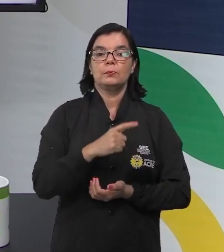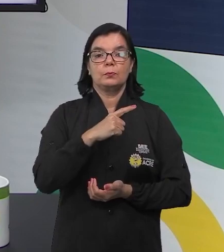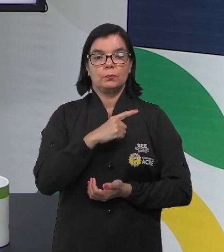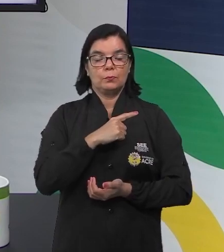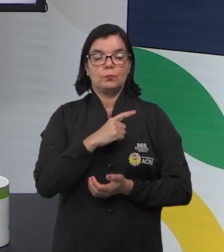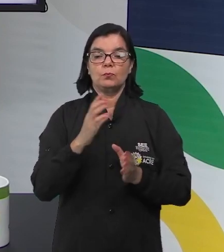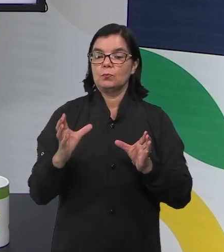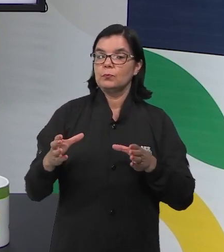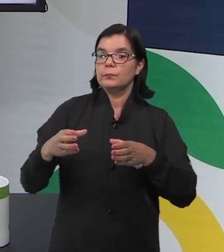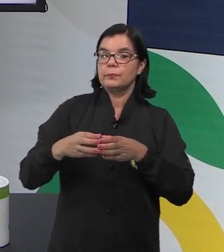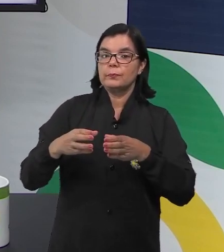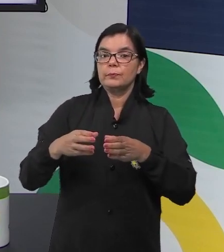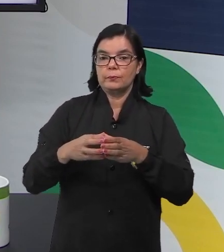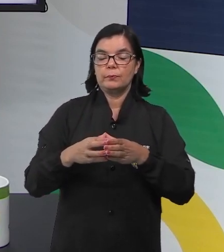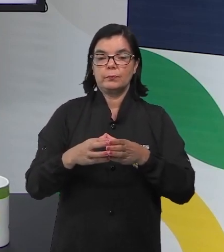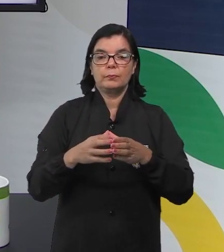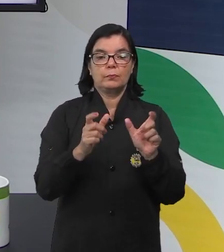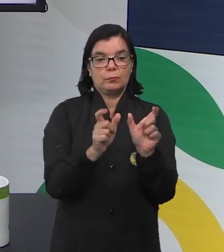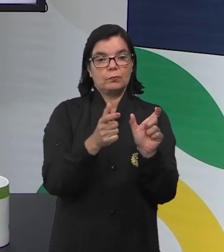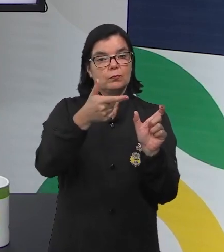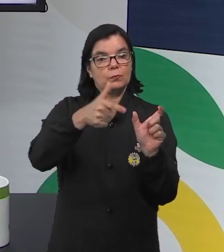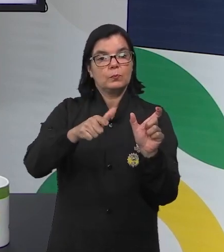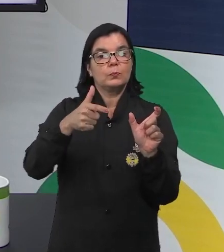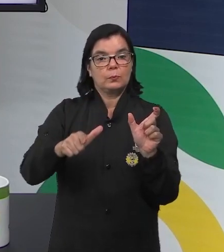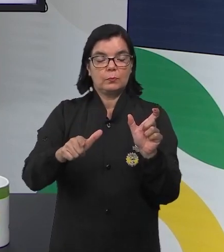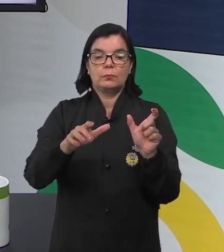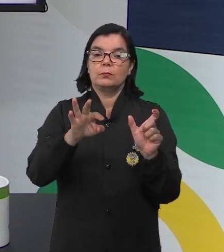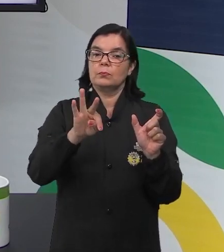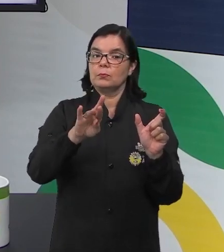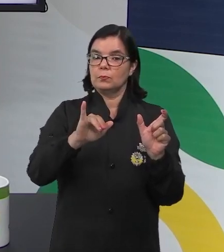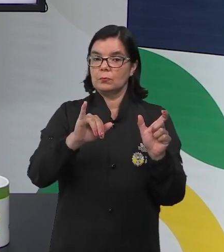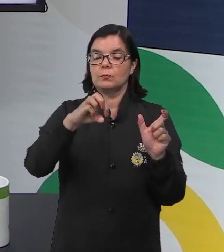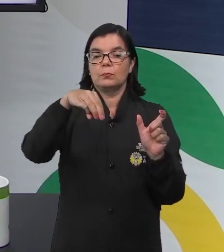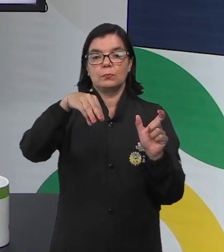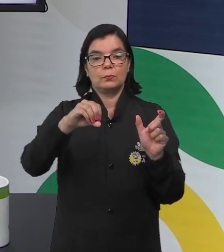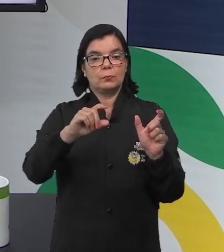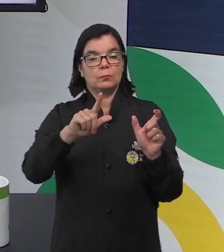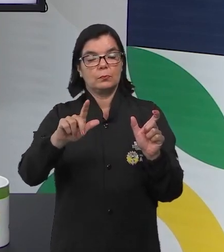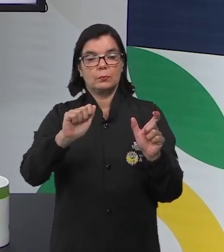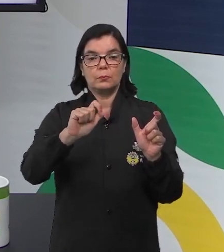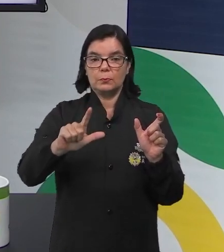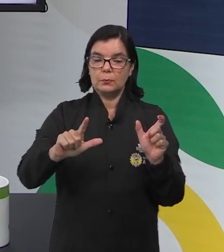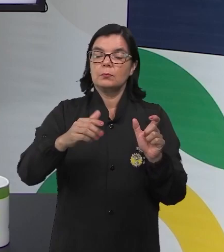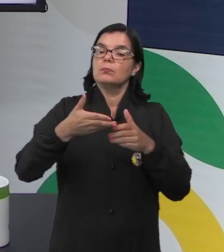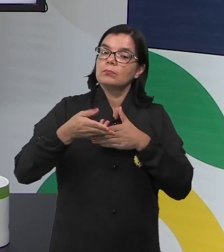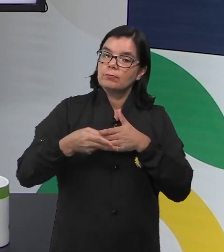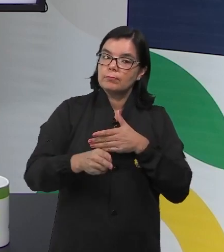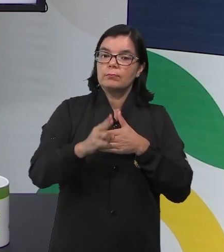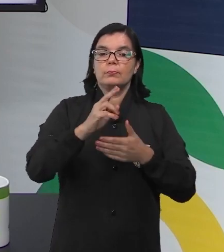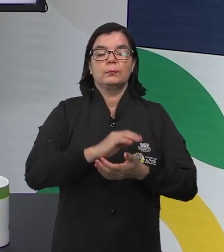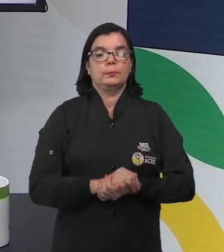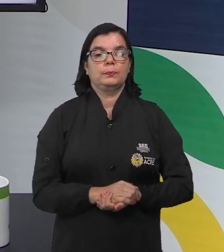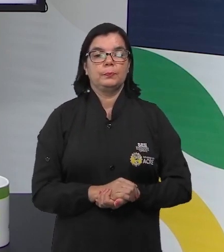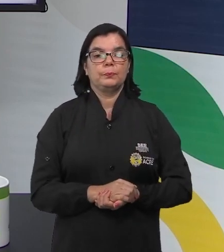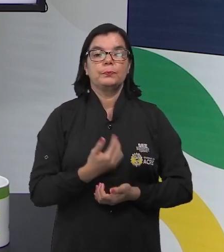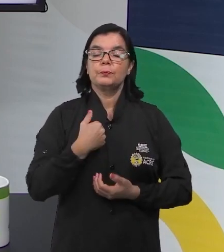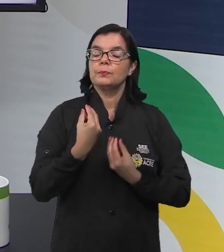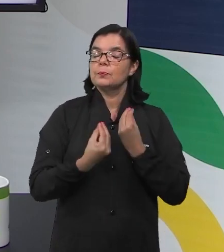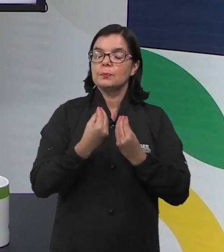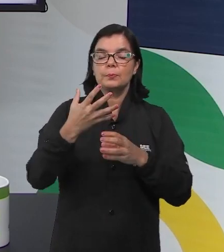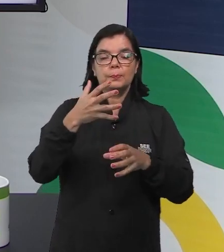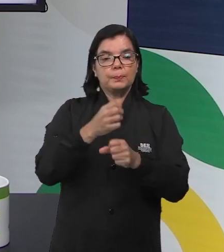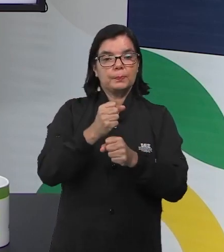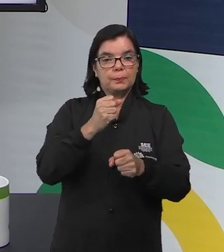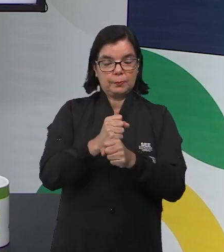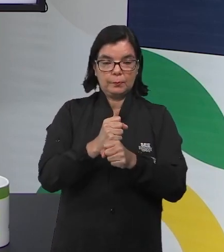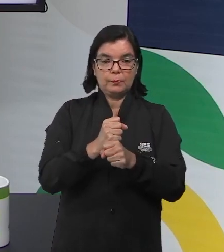ter uma trimoda, vamos dizer assim, conjunto trimodal. E assim por diante. Agora que nós entendemos como calcula